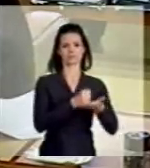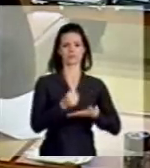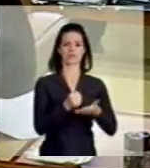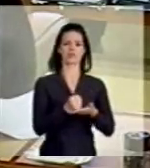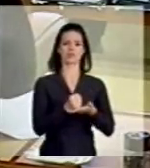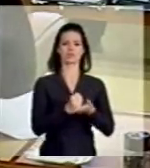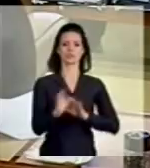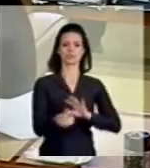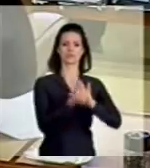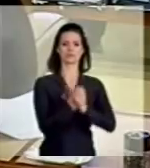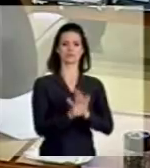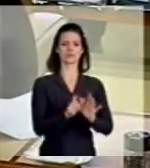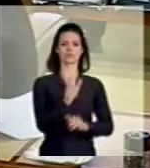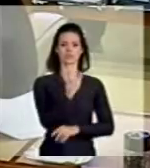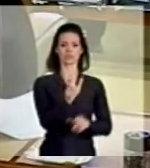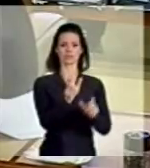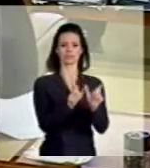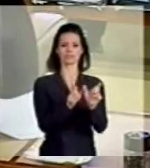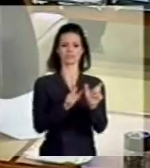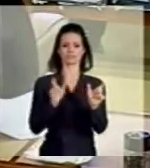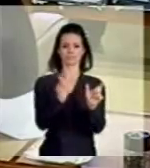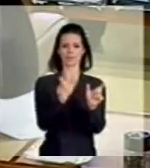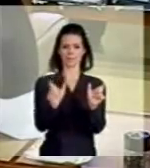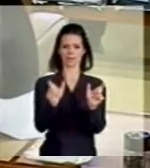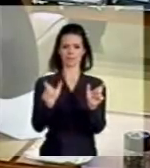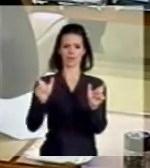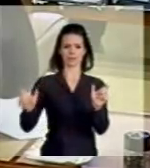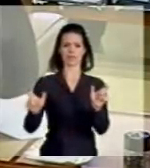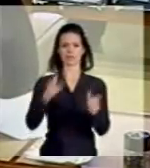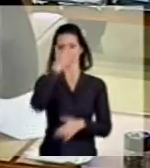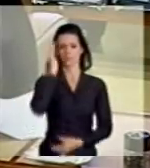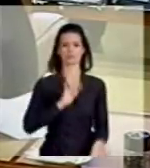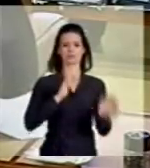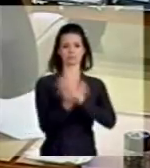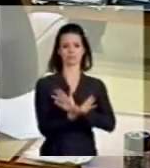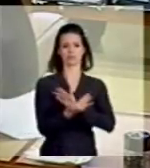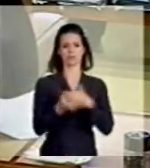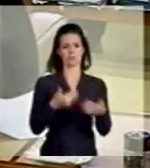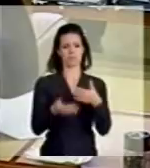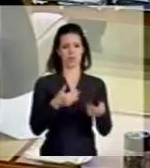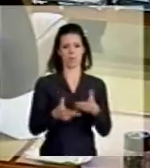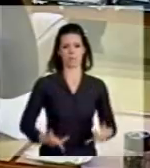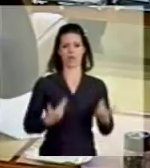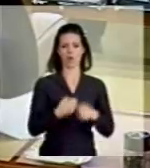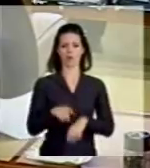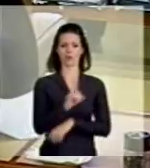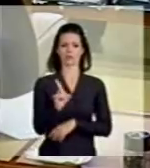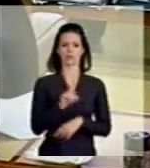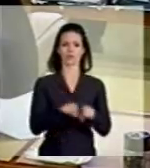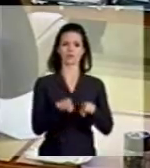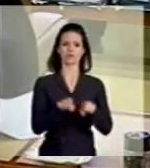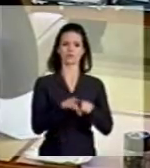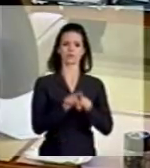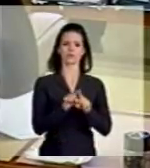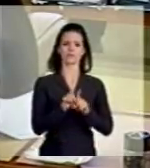no registro civil da pessoa transgênero, independentemente da realização de procedimento cirúrgico de redesignação de sexo, mas